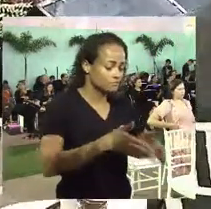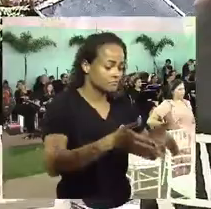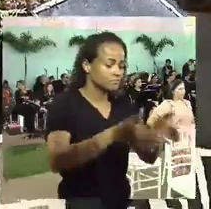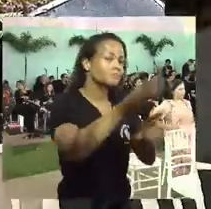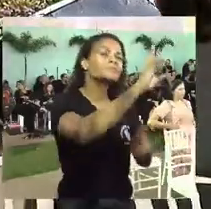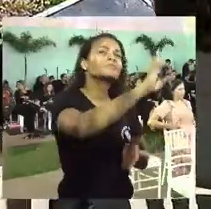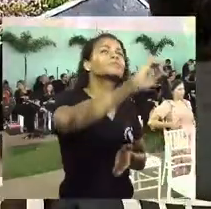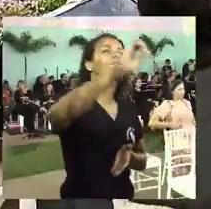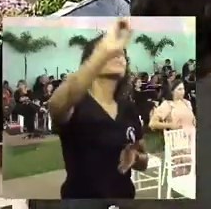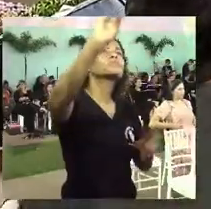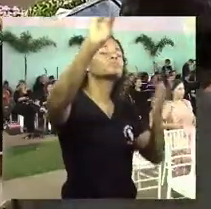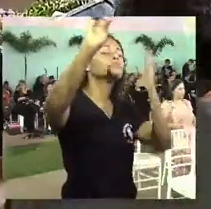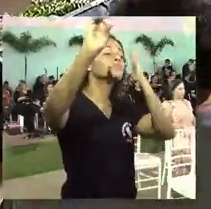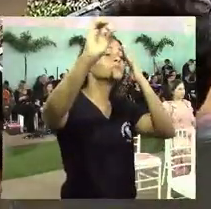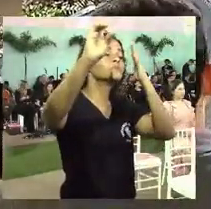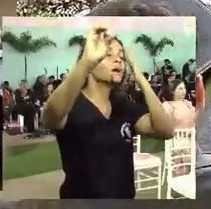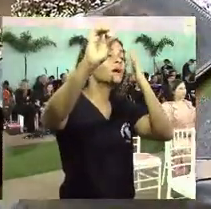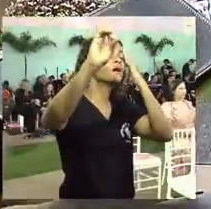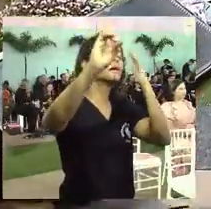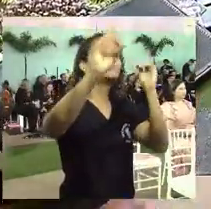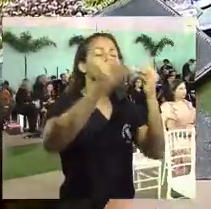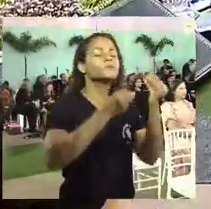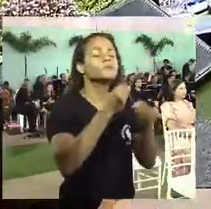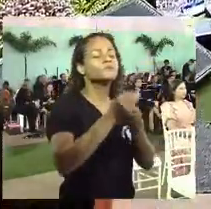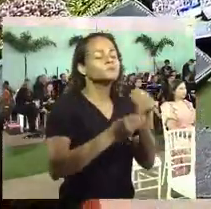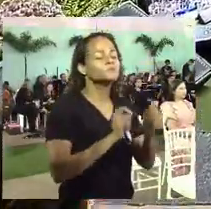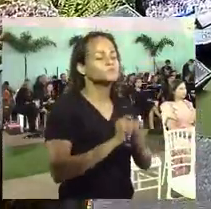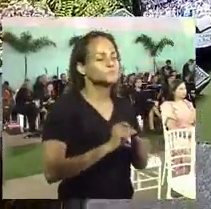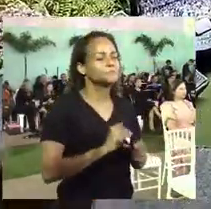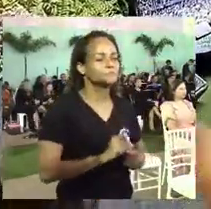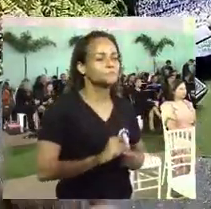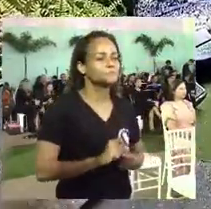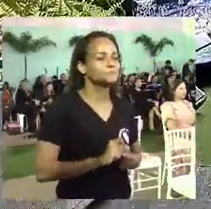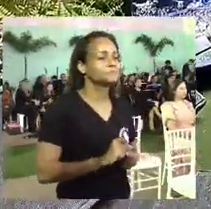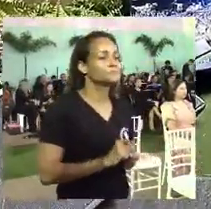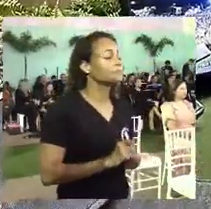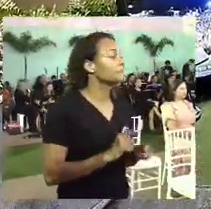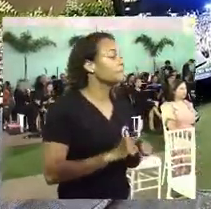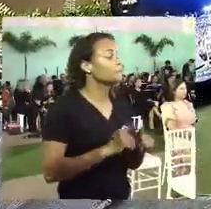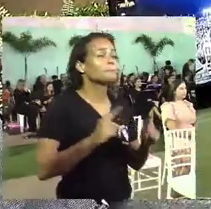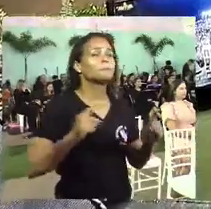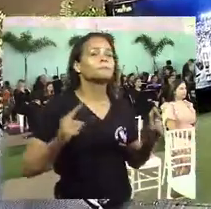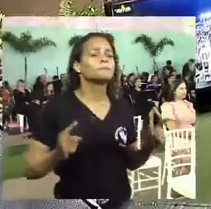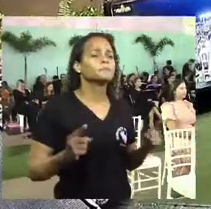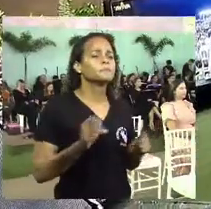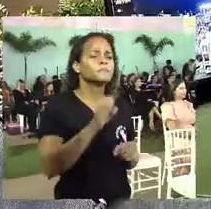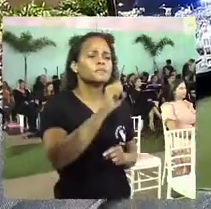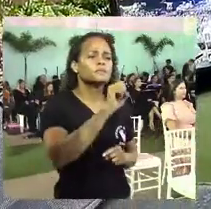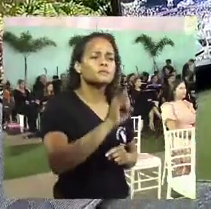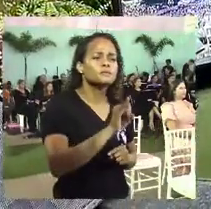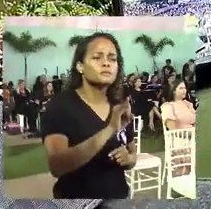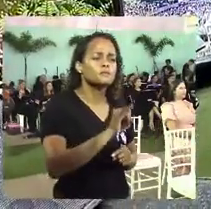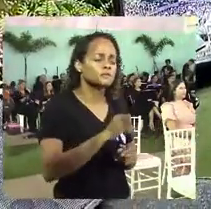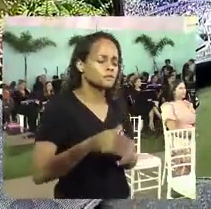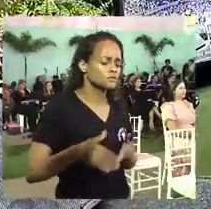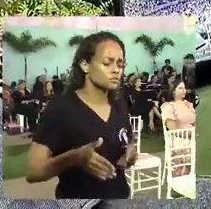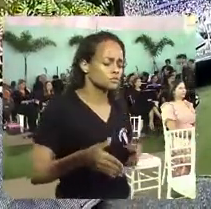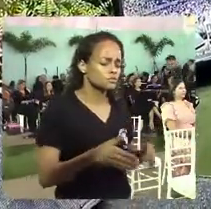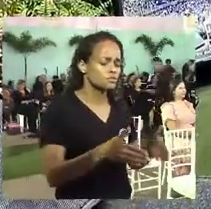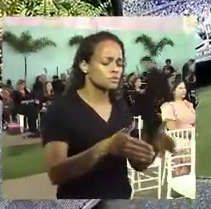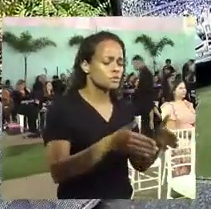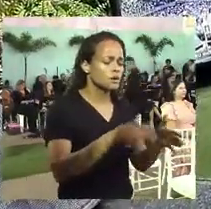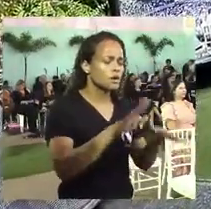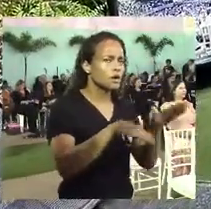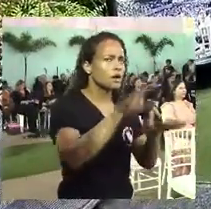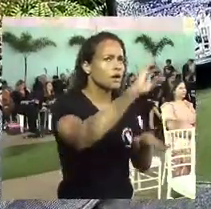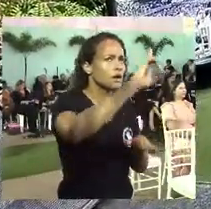já sabes bem o que fazer mas se acaso o teu